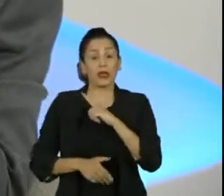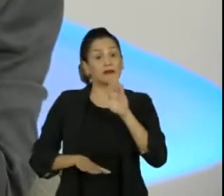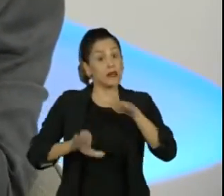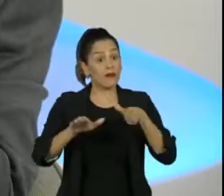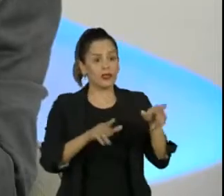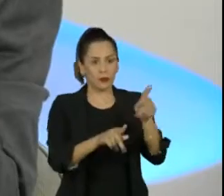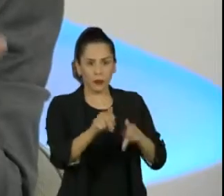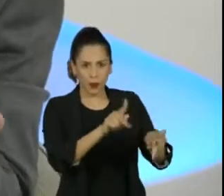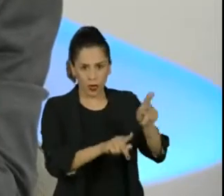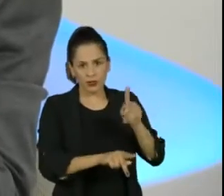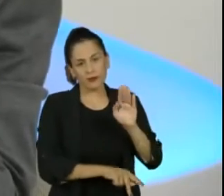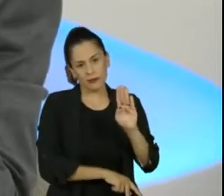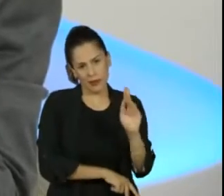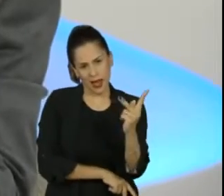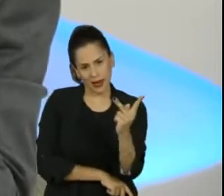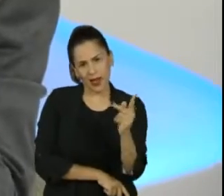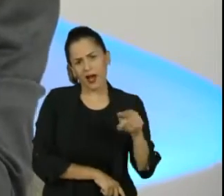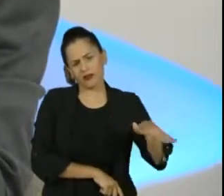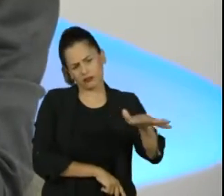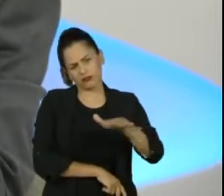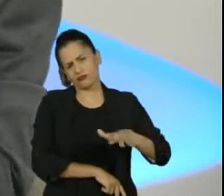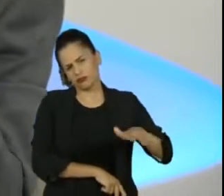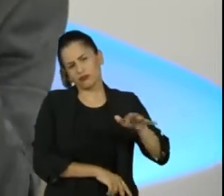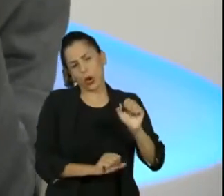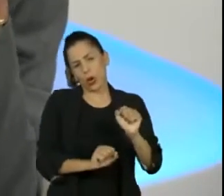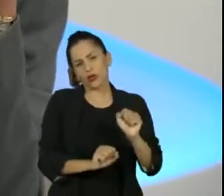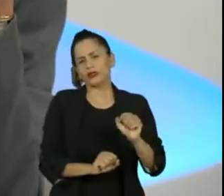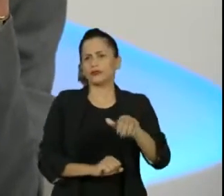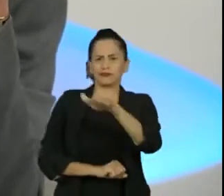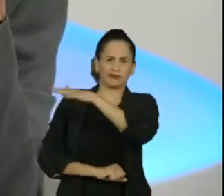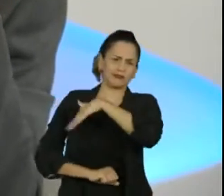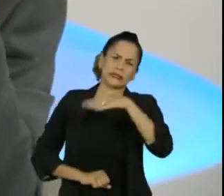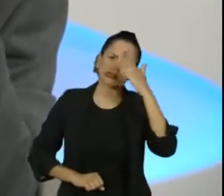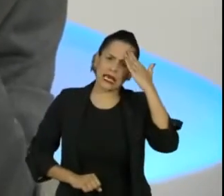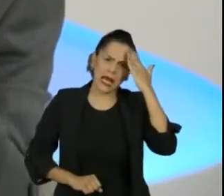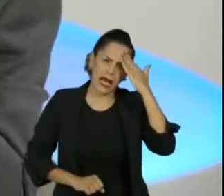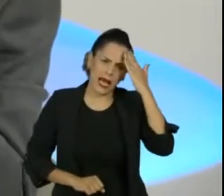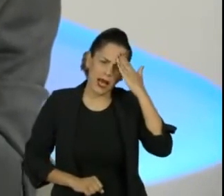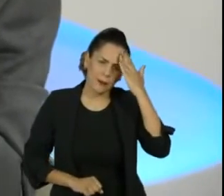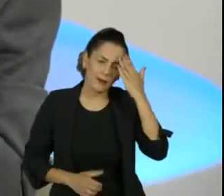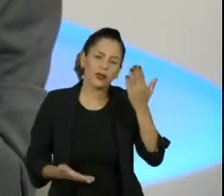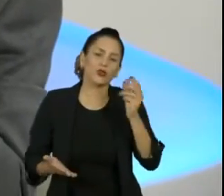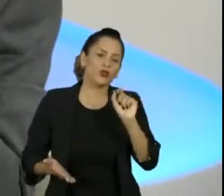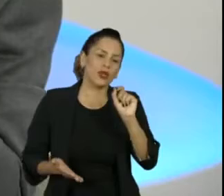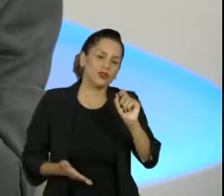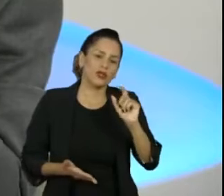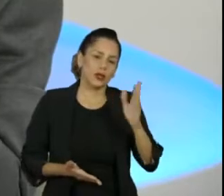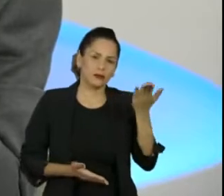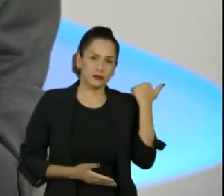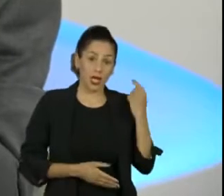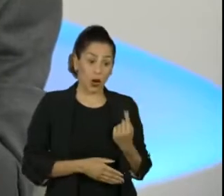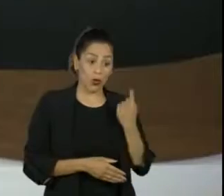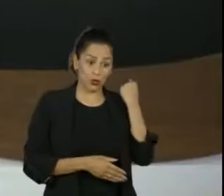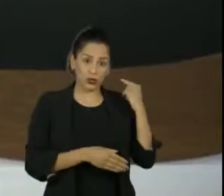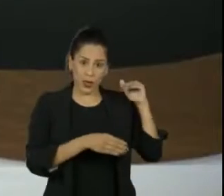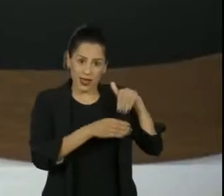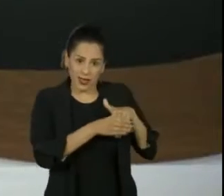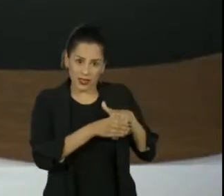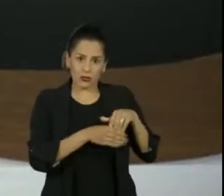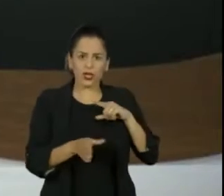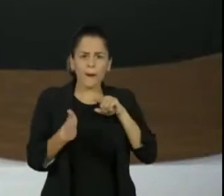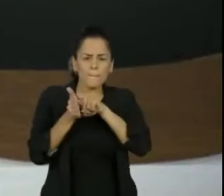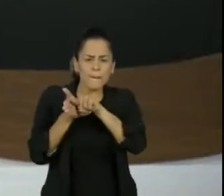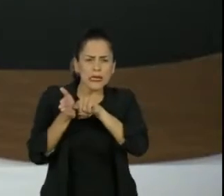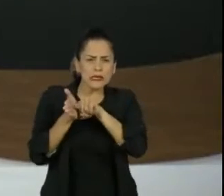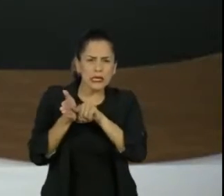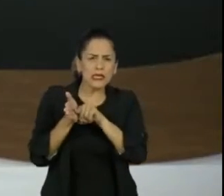claro que todo mundo já ouviu isso, na última eleição, eu tinha pesquisas que me favoreciam